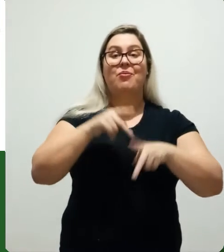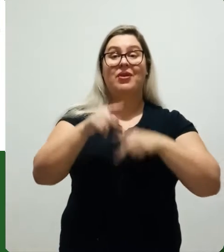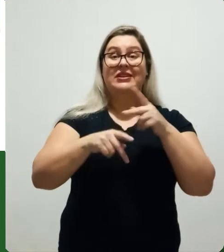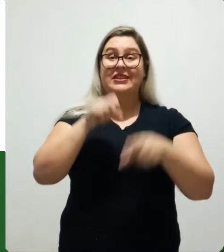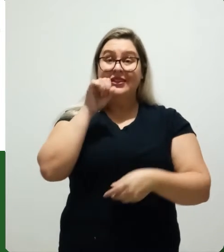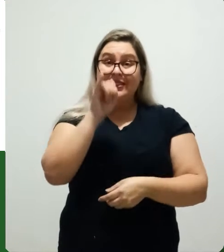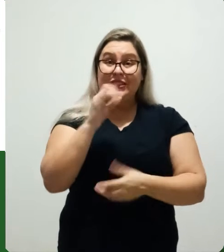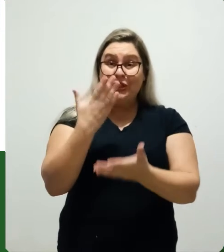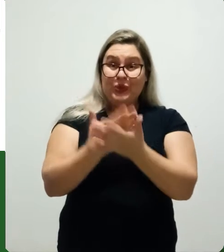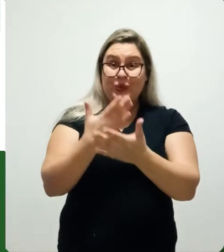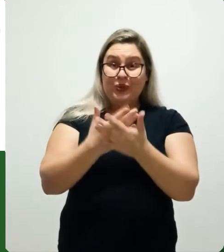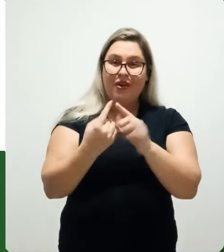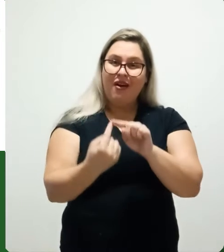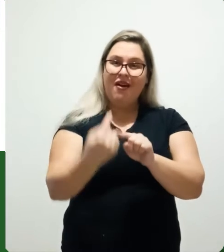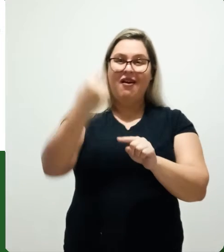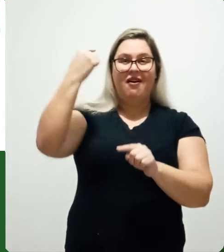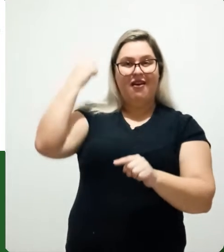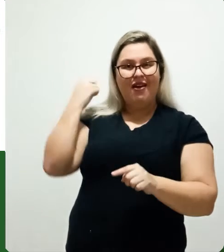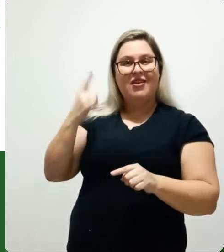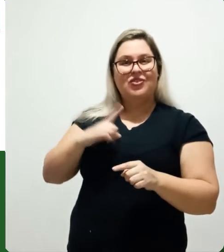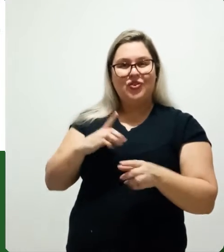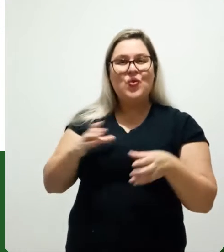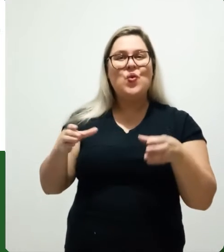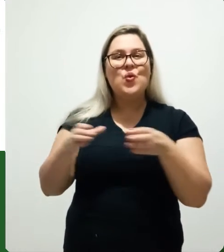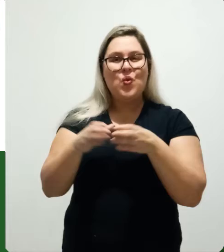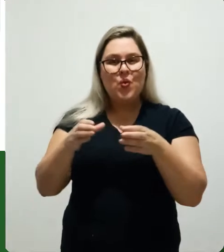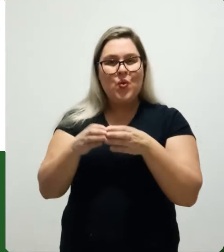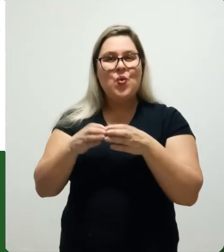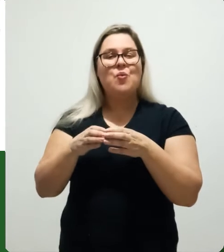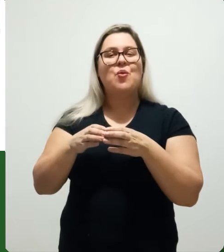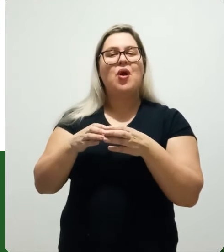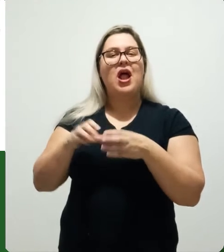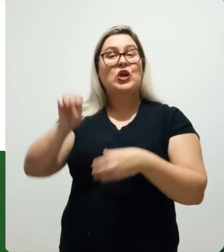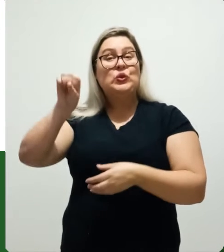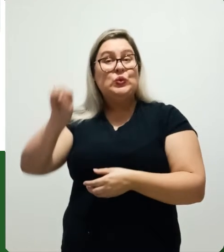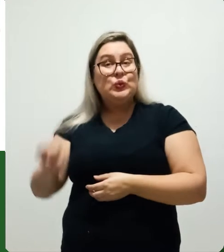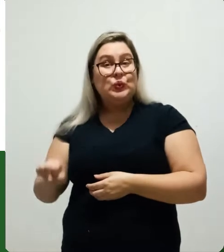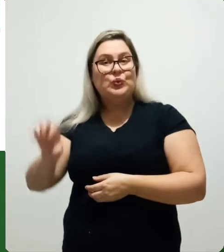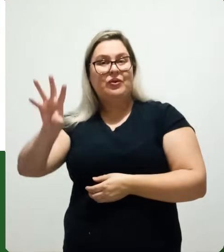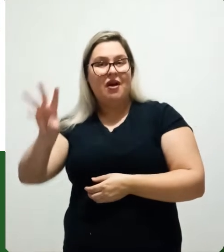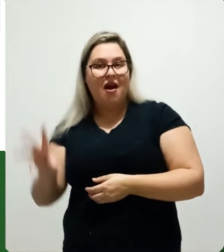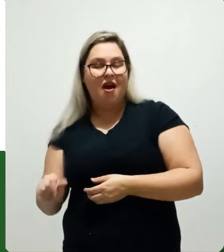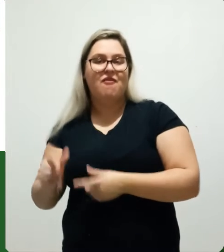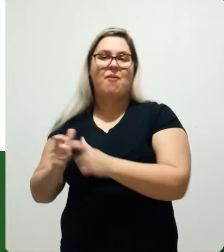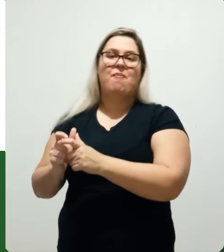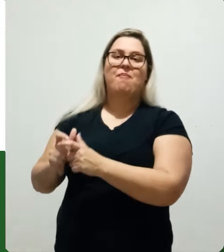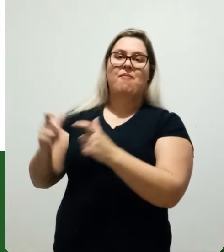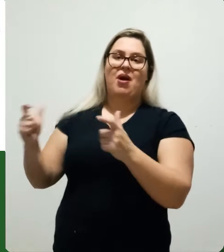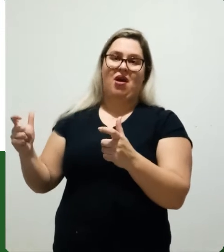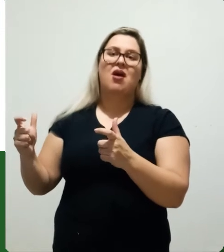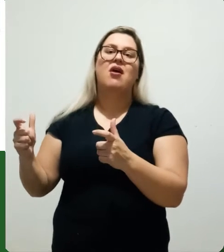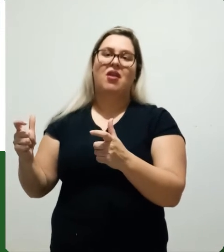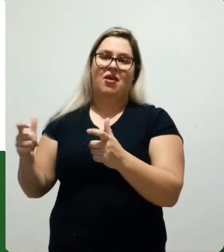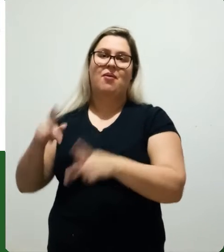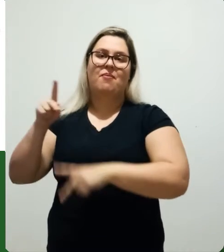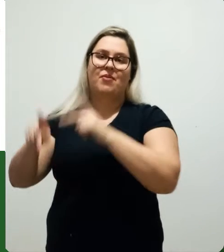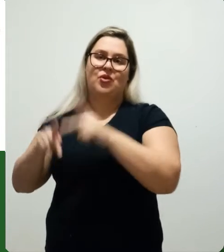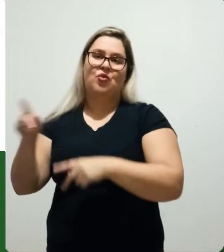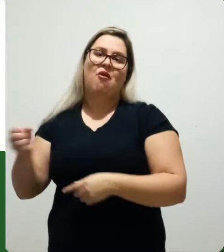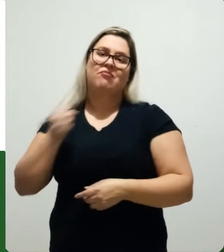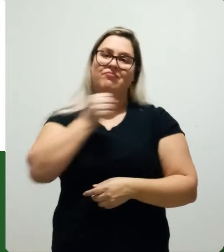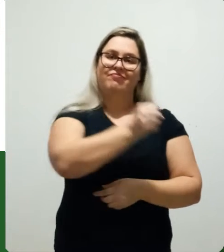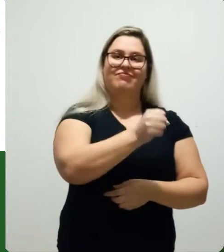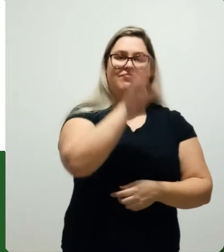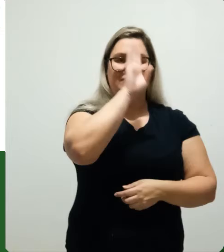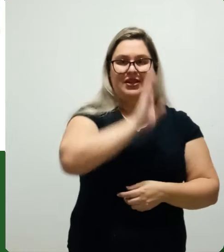se a gente for estudar um pouquinho, nós vamos ver que os grupos bantus, que ficavam mais na parte sul da África, vão compor a maior parte do público que